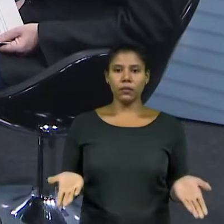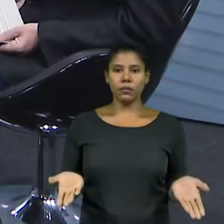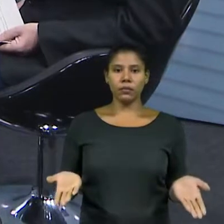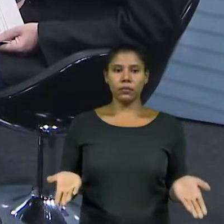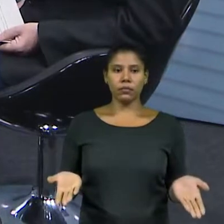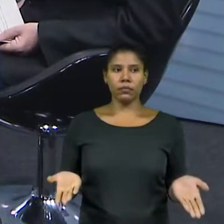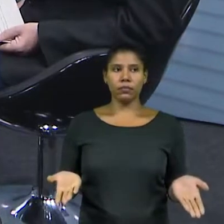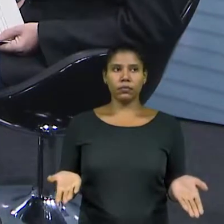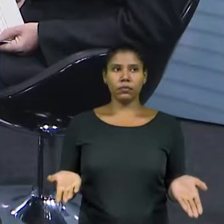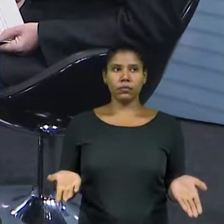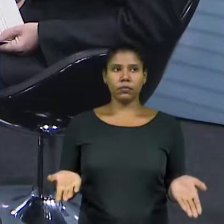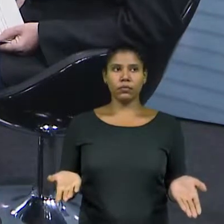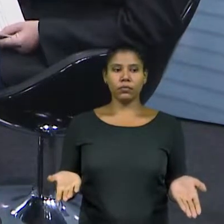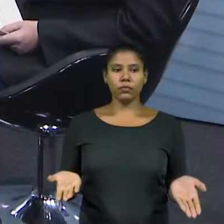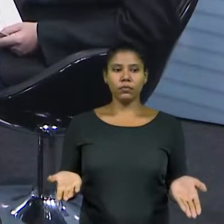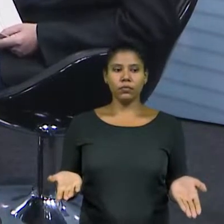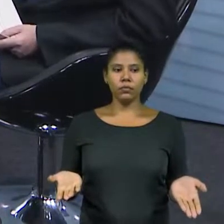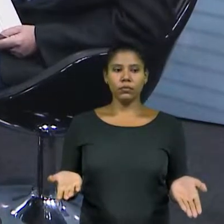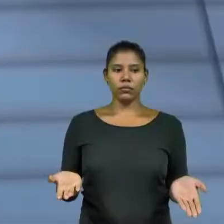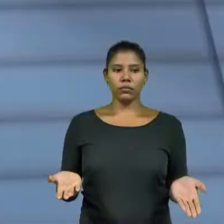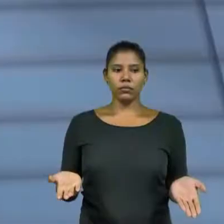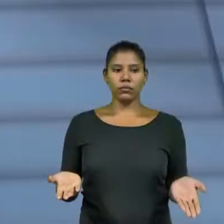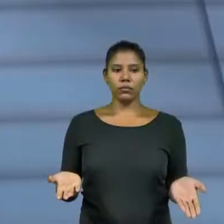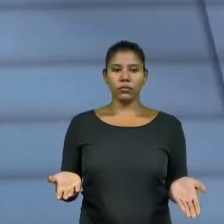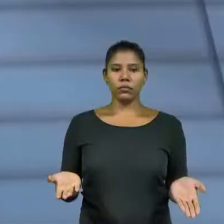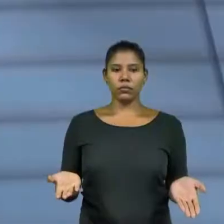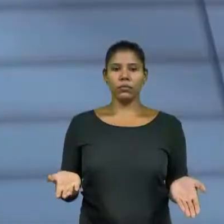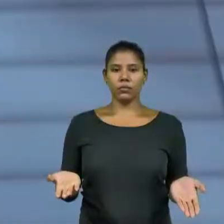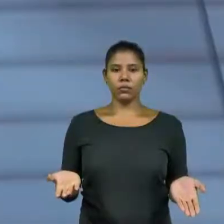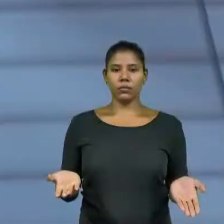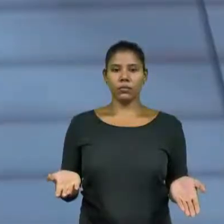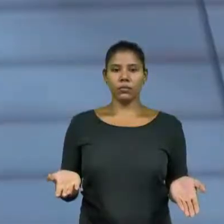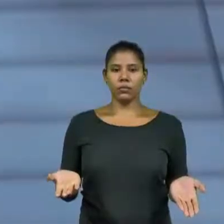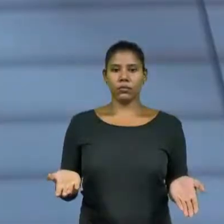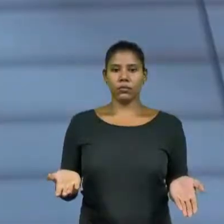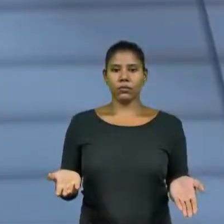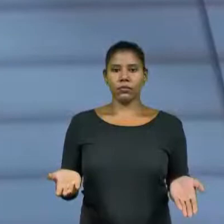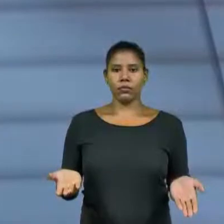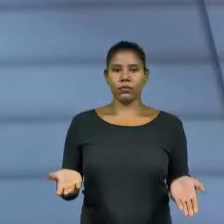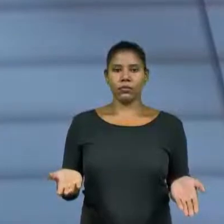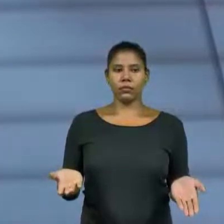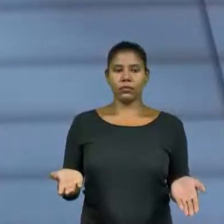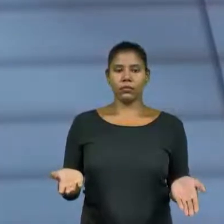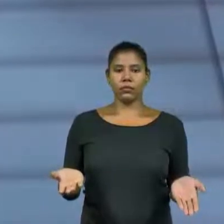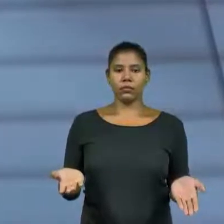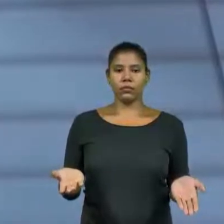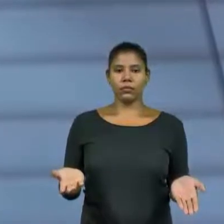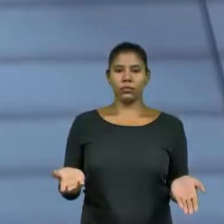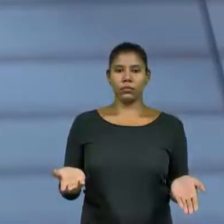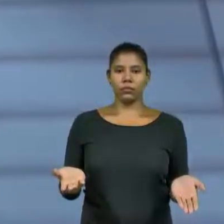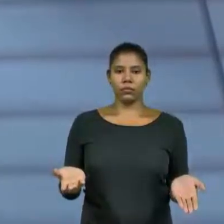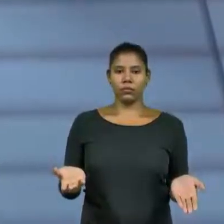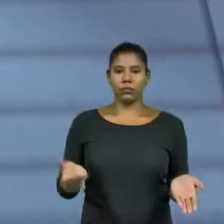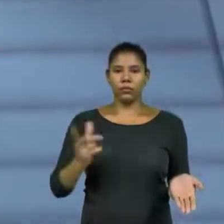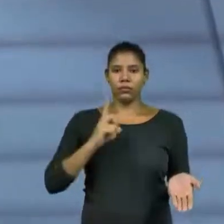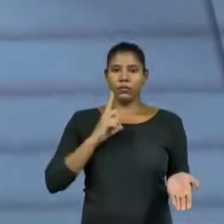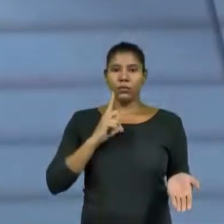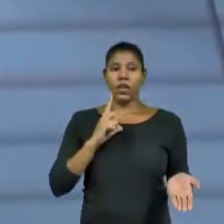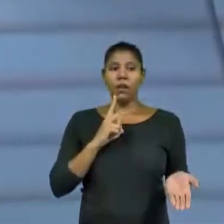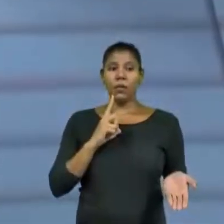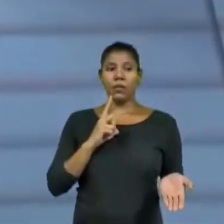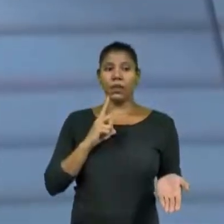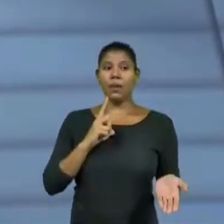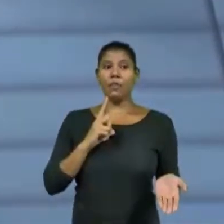Tem uma tese que é usada. O Brasil, como tivemos essa pandemia e a crise, então, teoricamente,